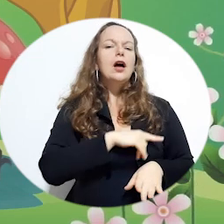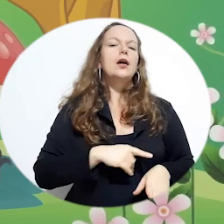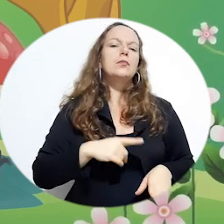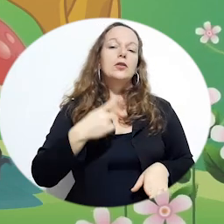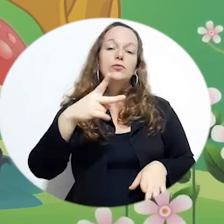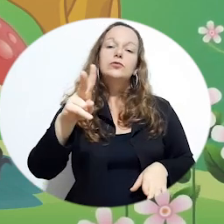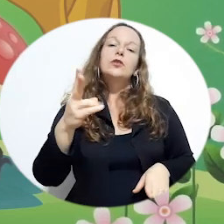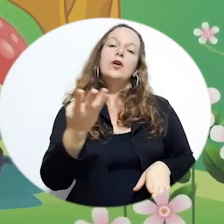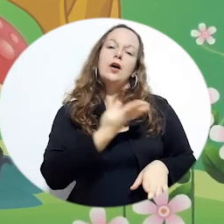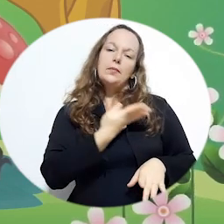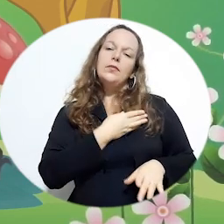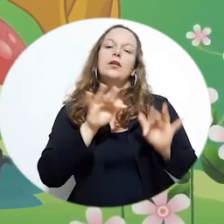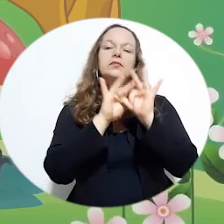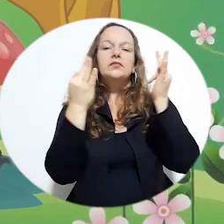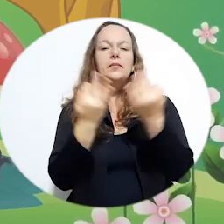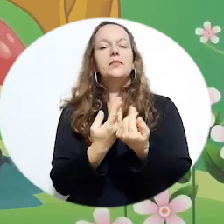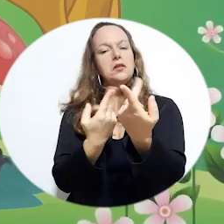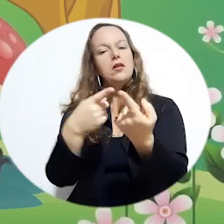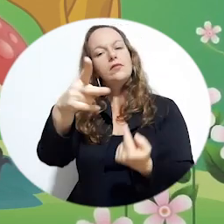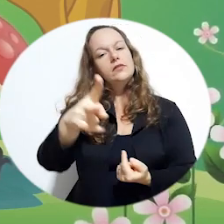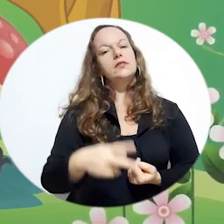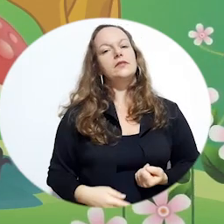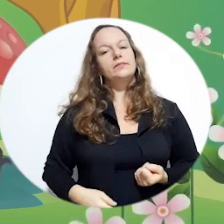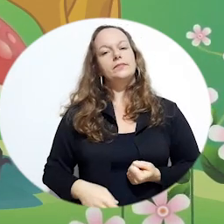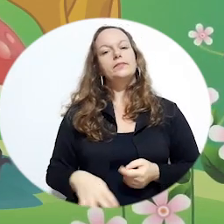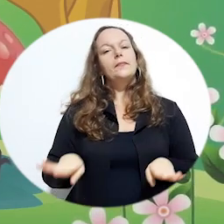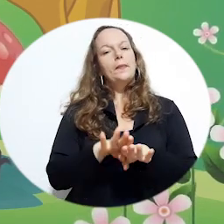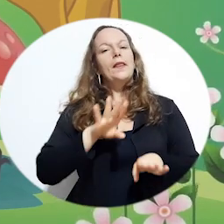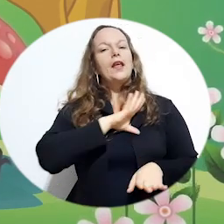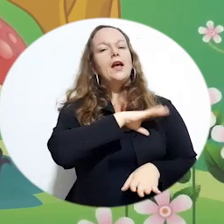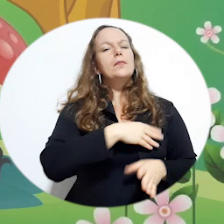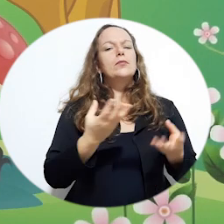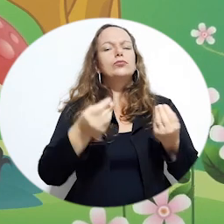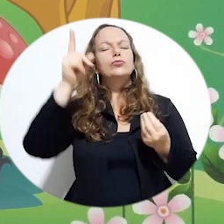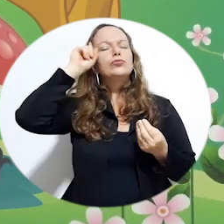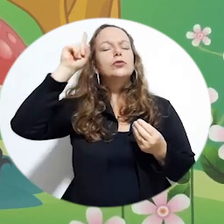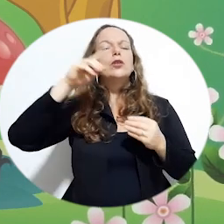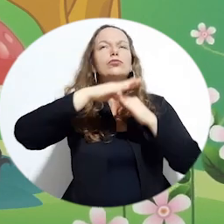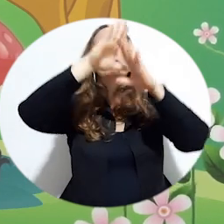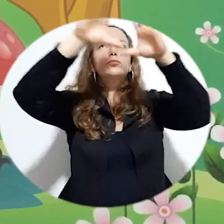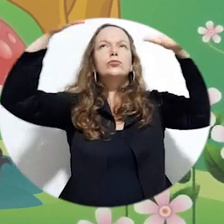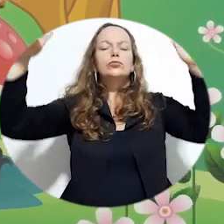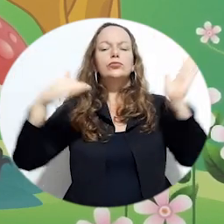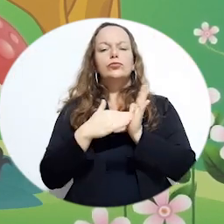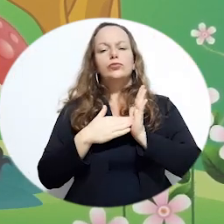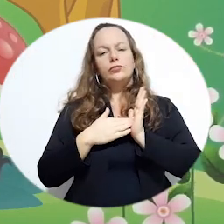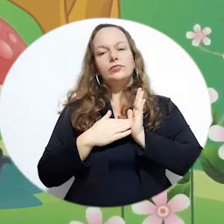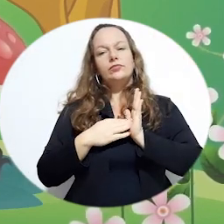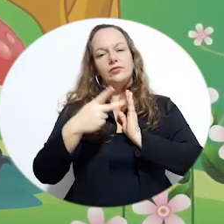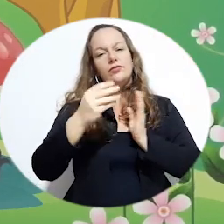como você ama a você mesmo. E que você ame a Deus sobre todas as coisas, ok? Um